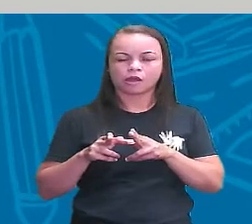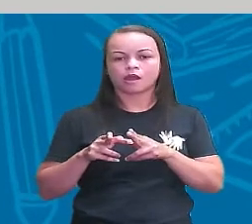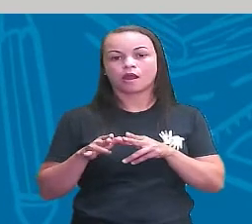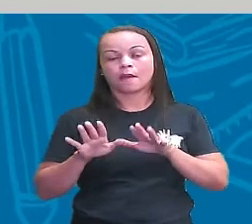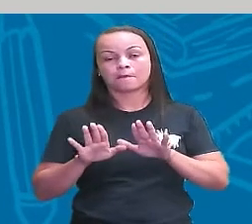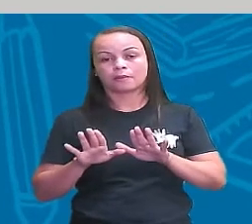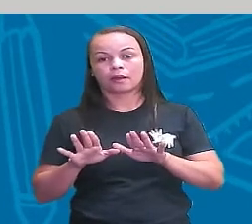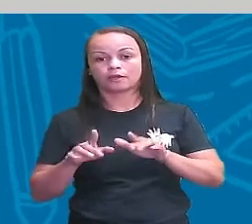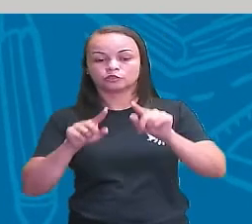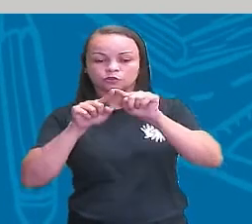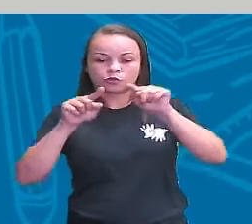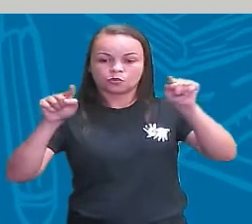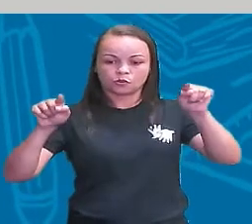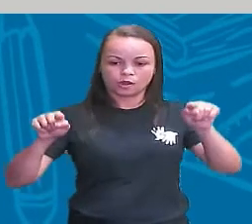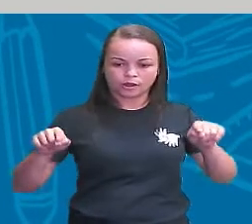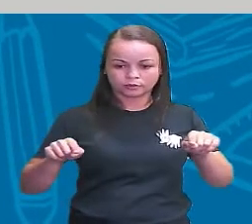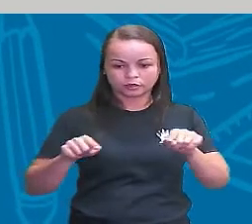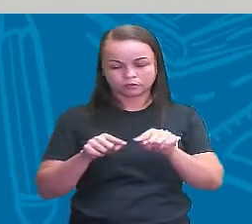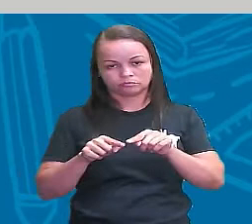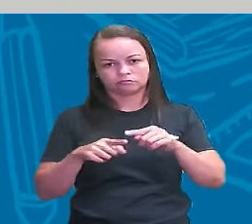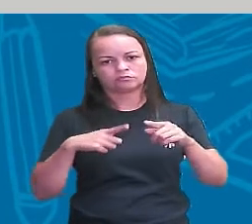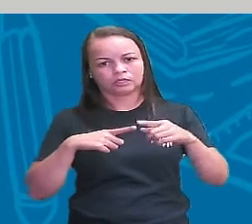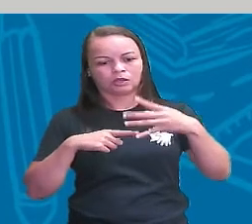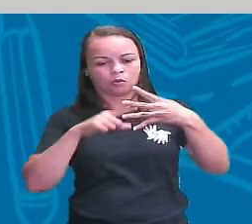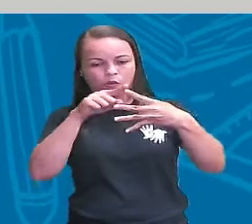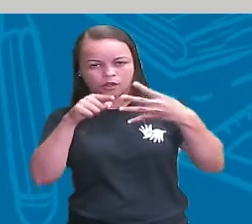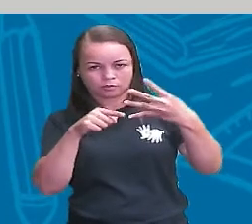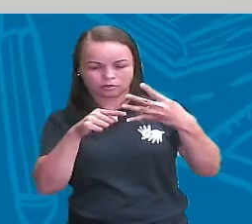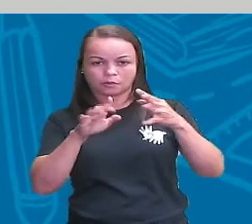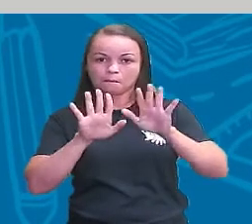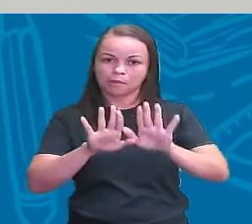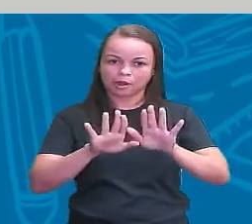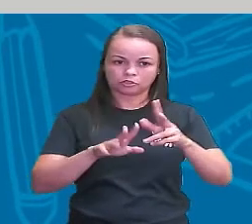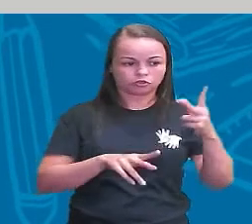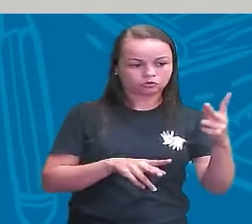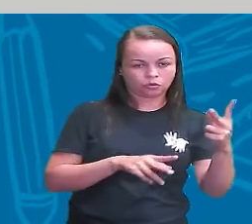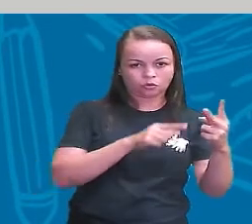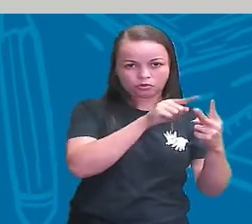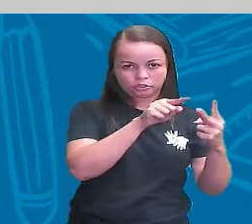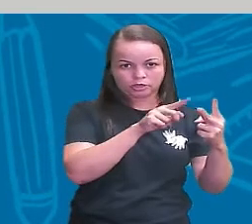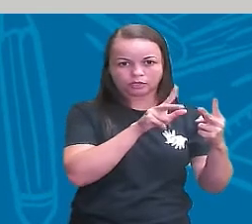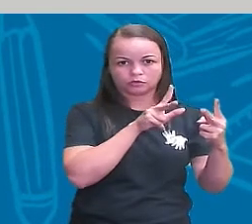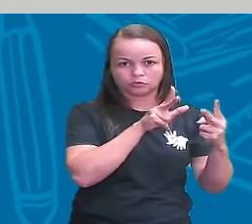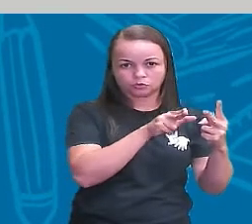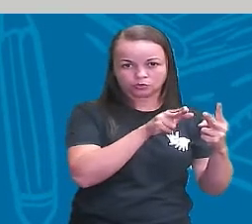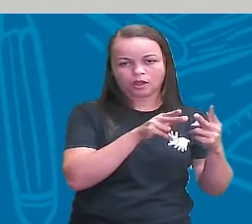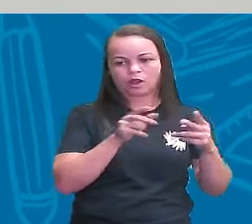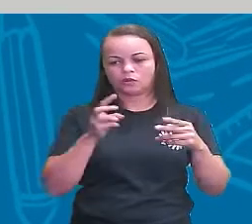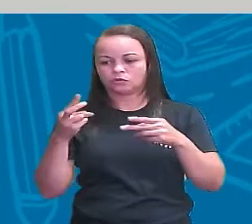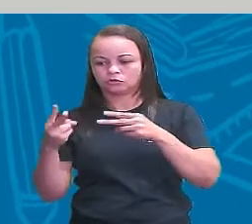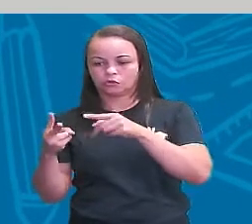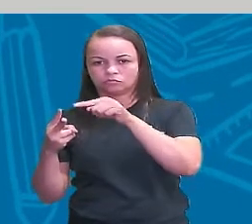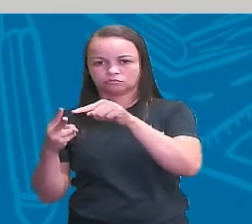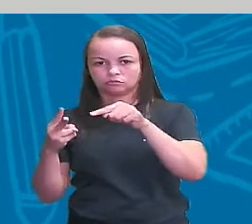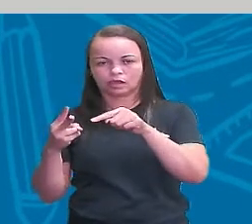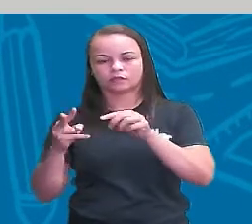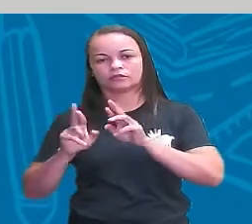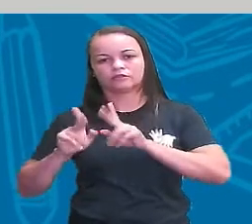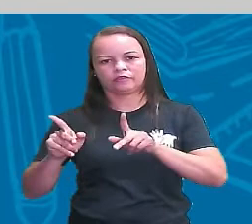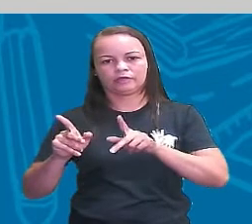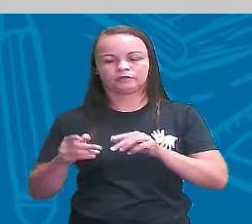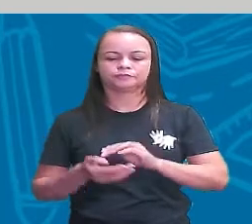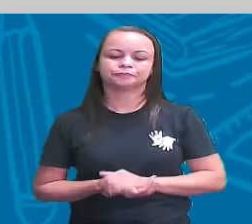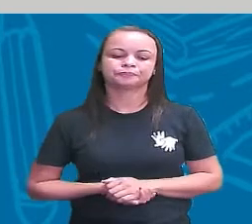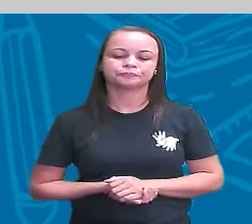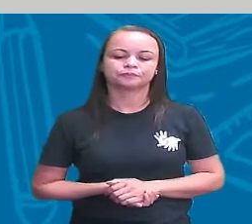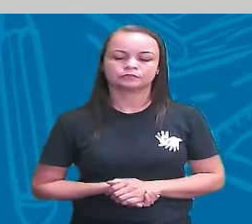o retângulo também tem 4 lados, mas 2 iguais e 2 diferentes. Certinho?